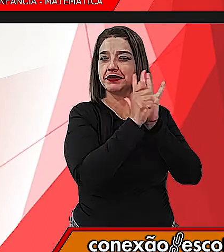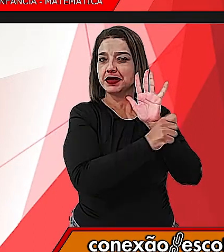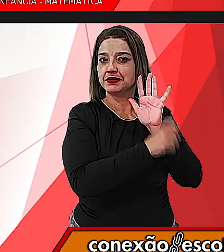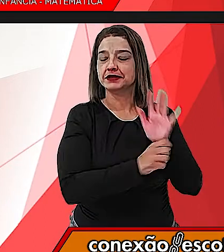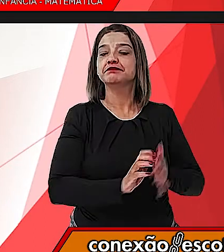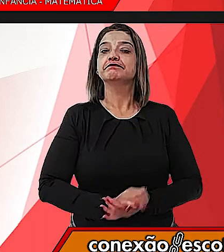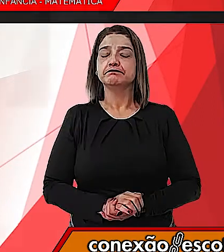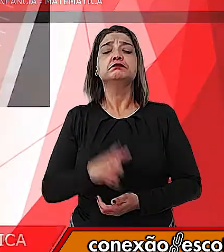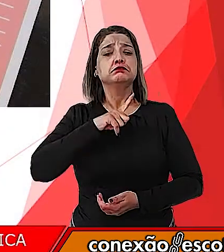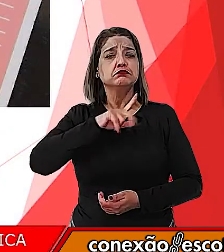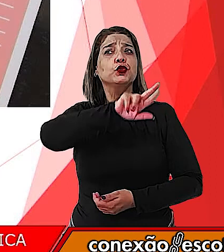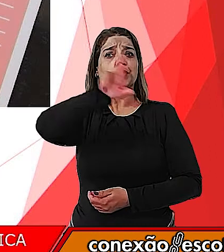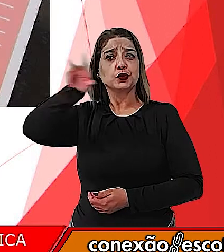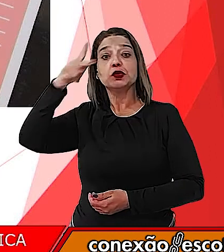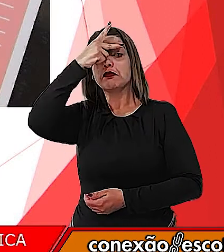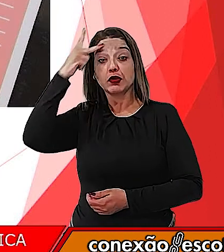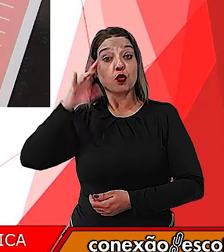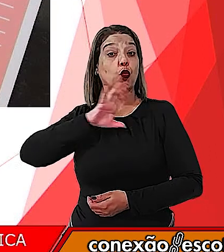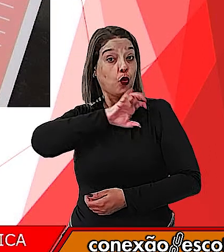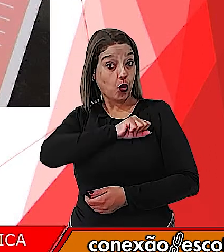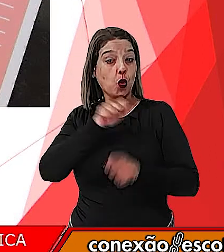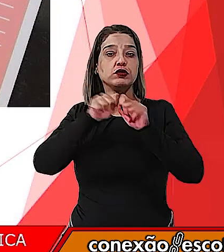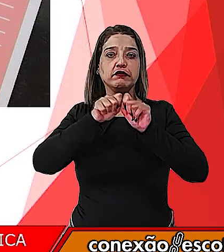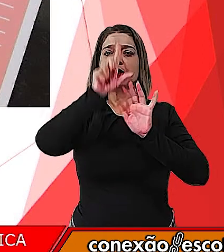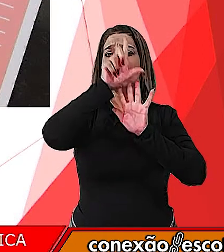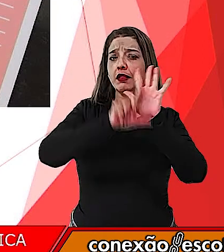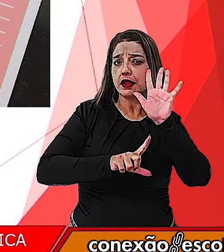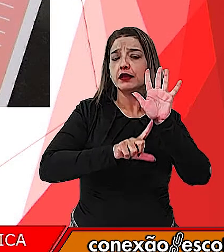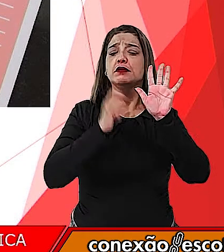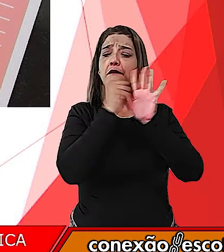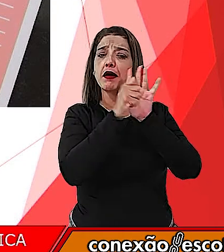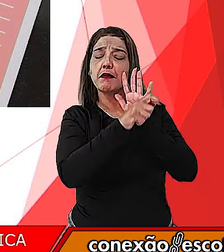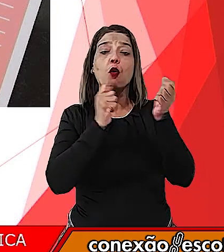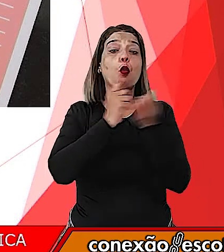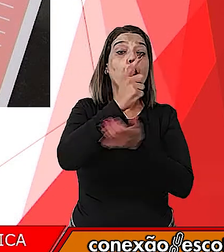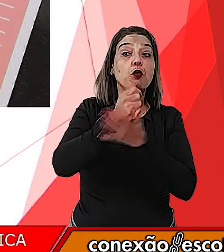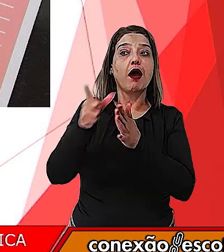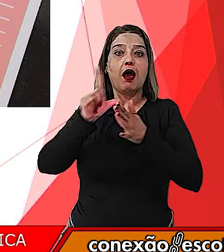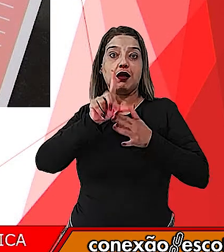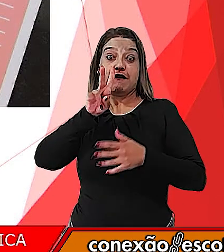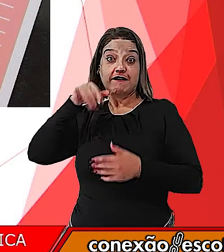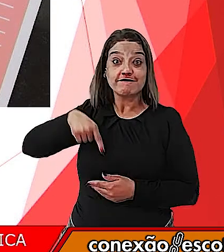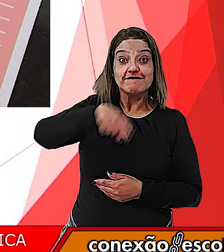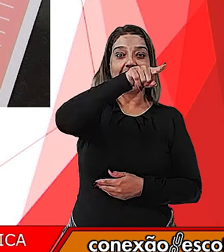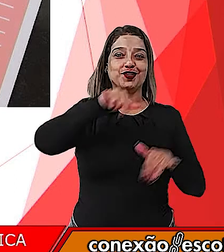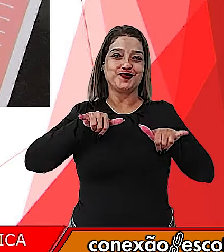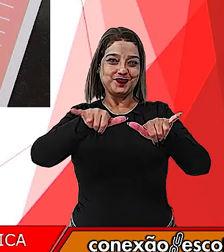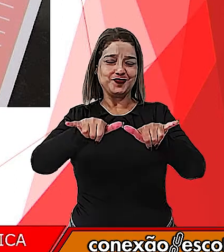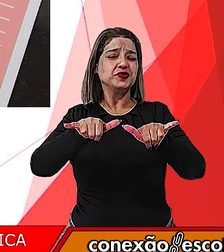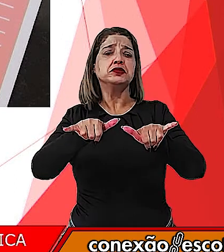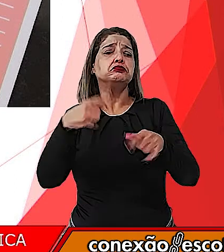Muitas pessoas fazem lista antes de ir ao supermercado. Por que fazemos lista antes de ir